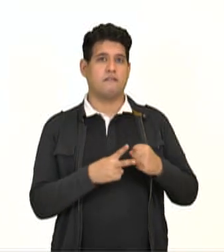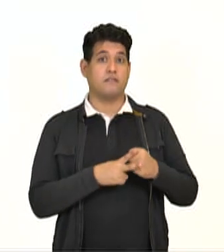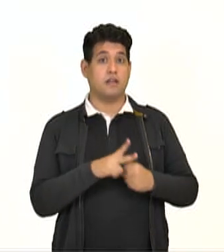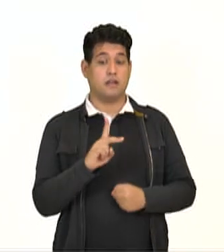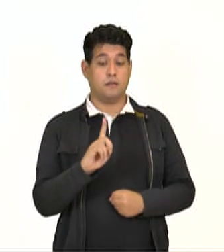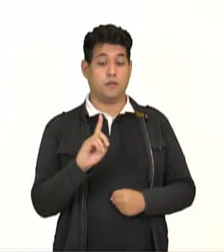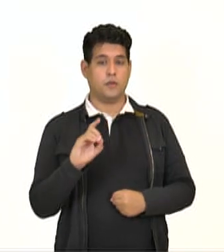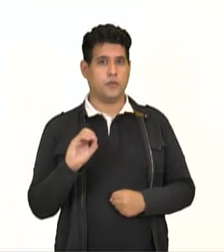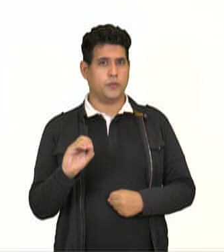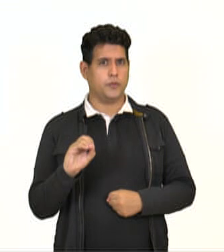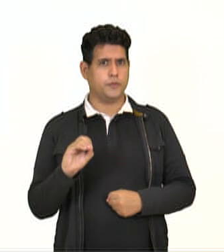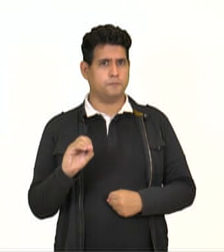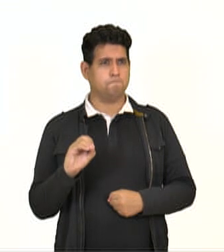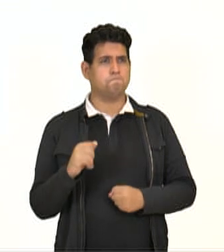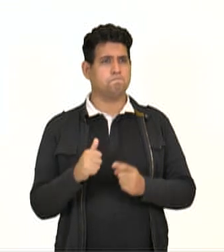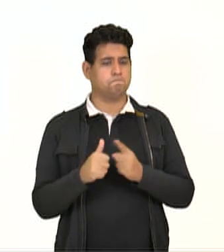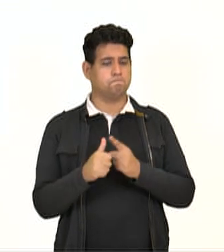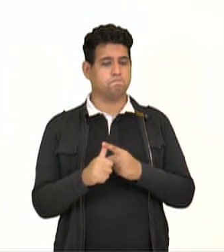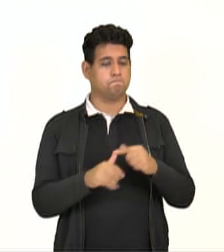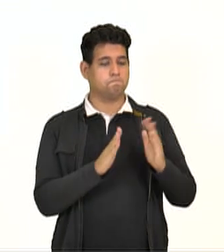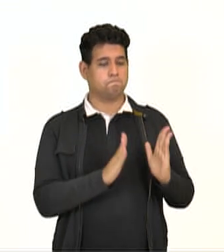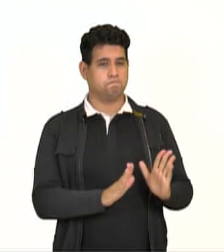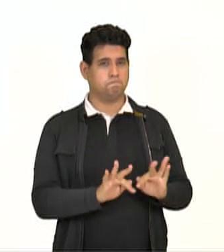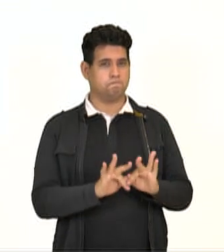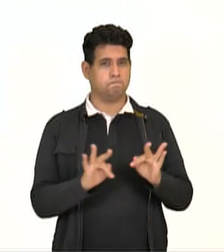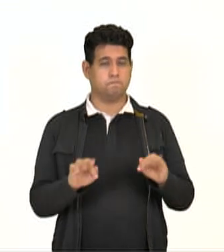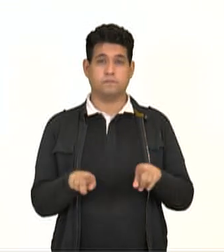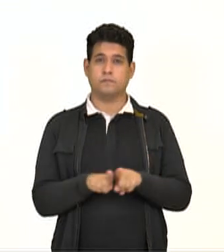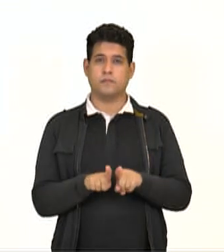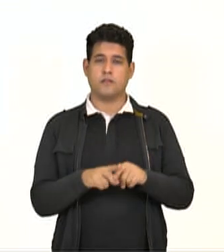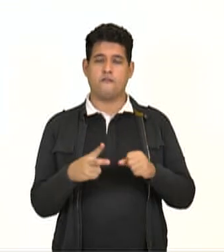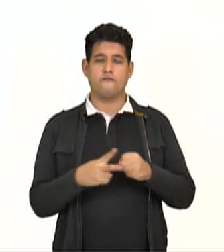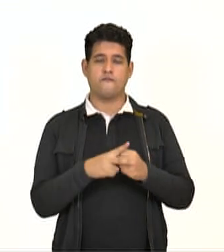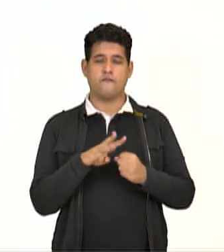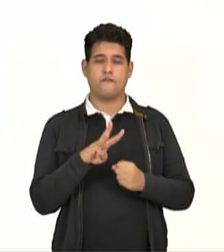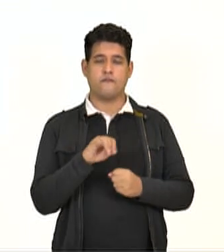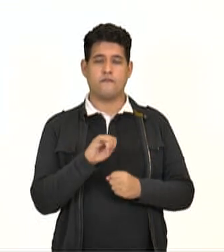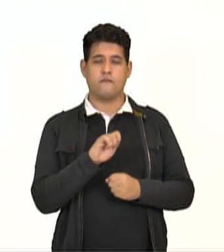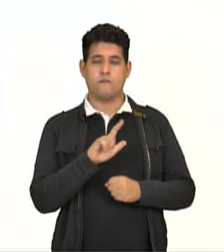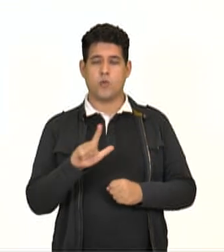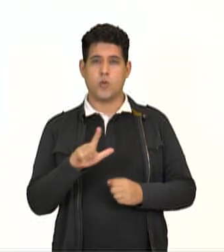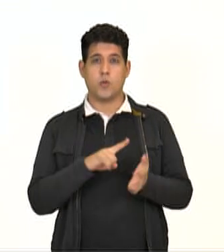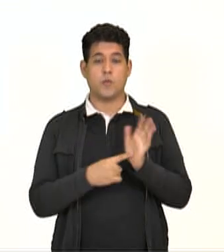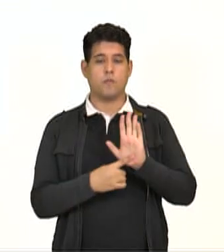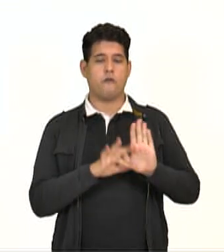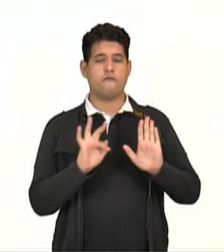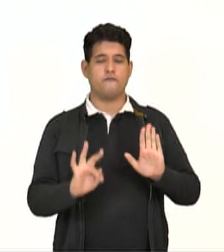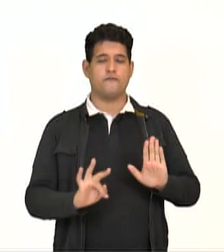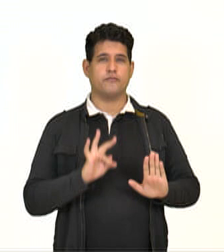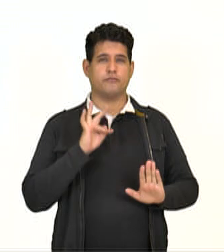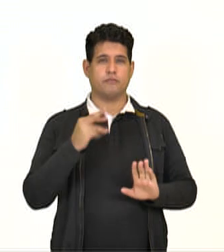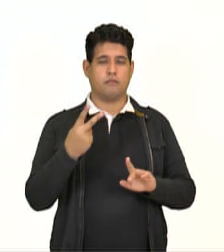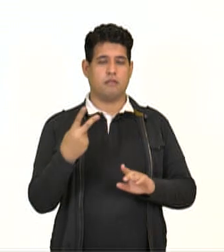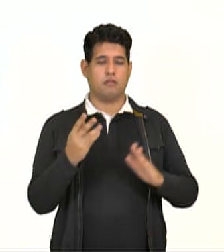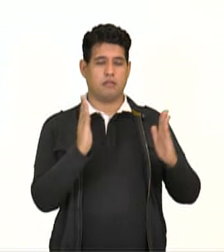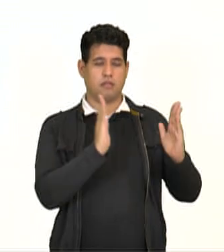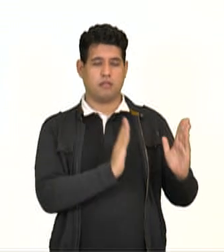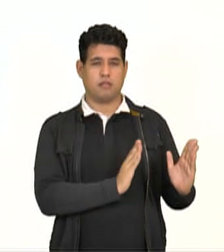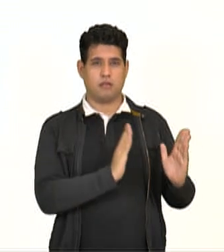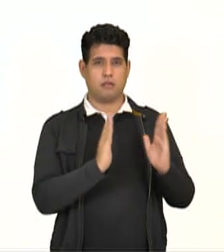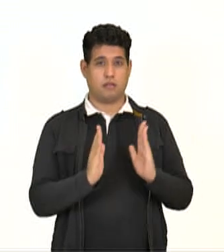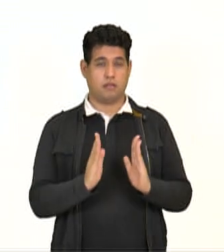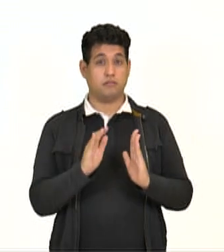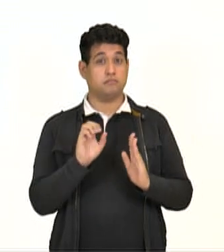do no primeiro espaço, no presente simples, e o verbo will, que indica futuro na segunda parte da oração. Então, se